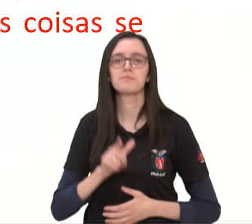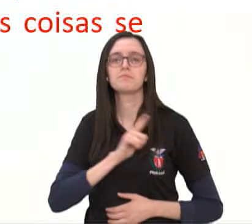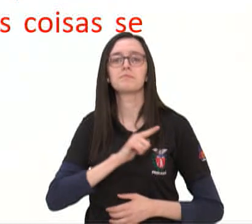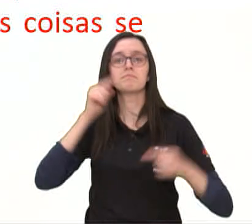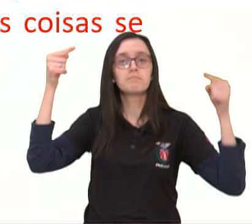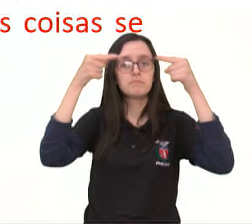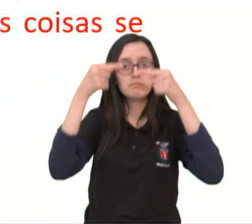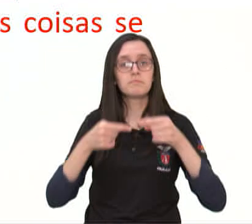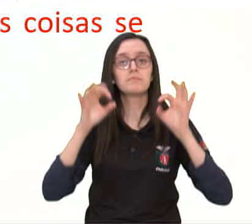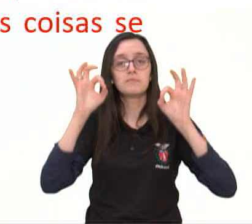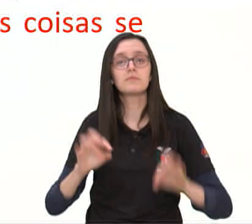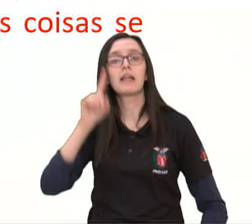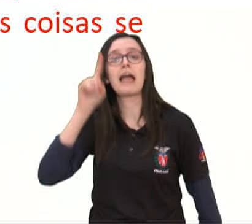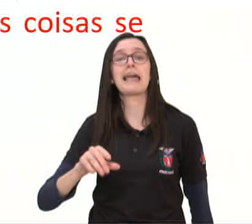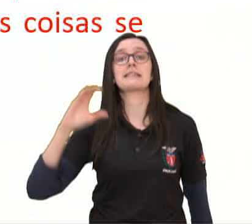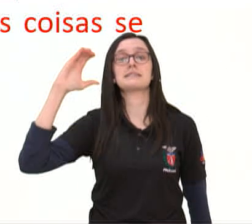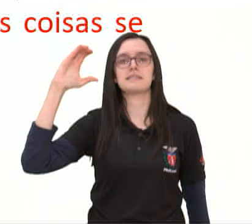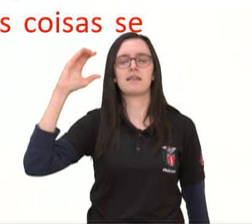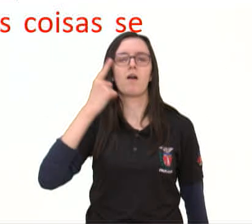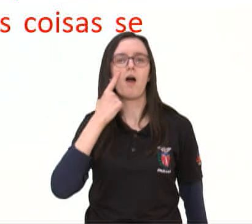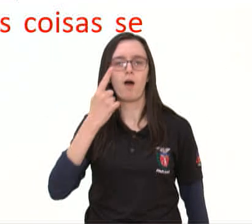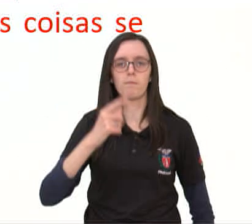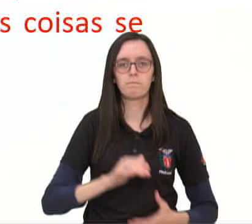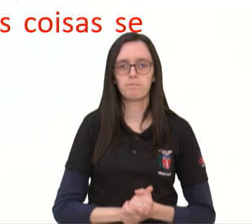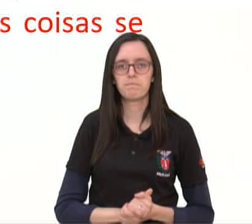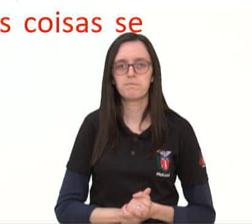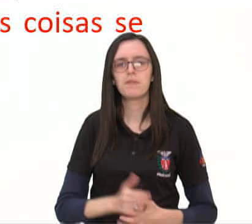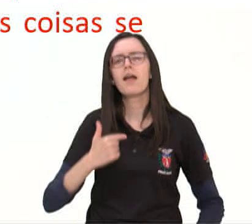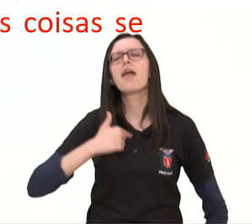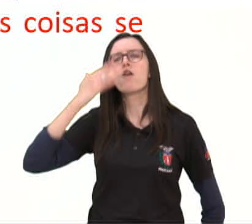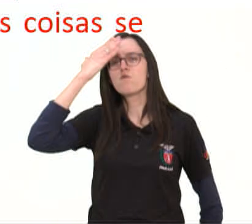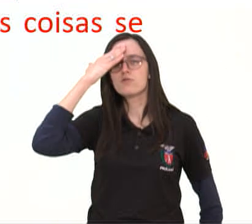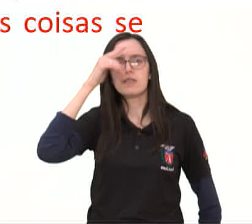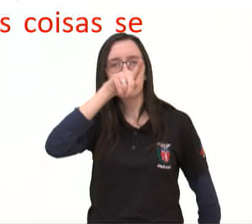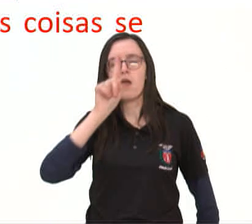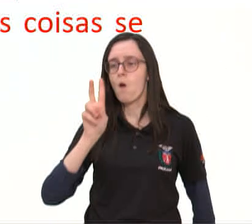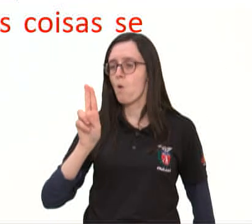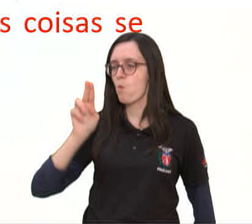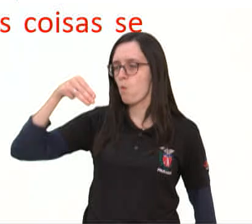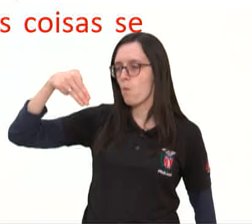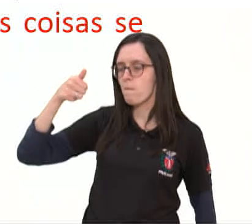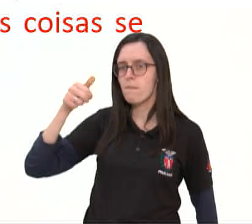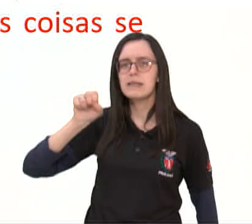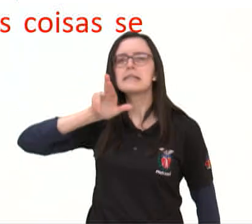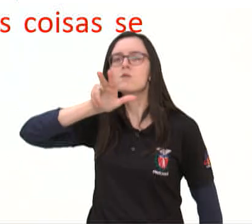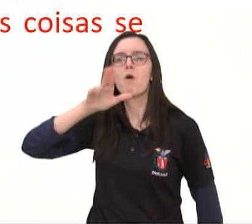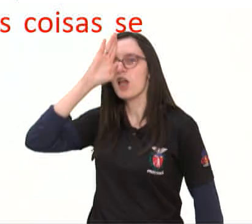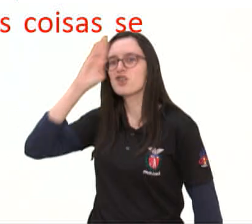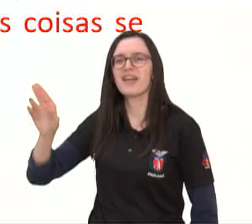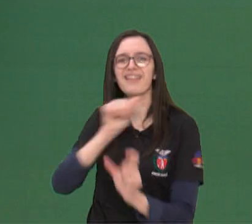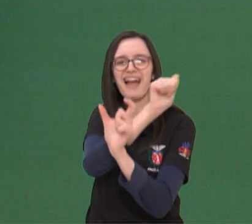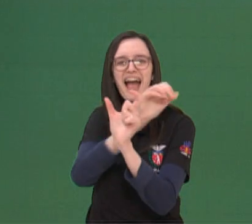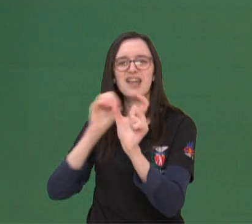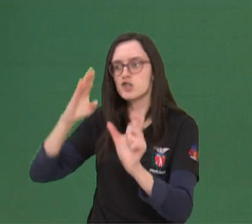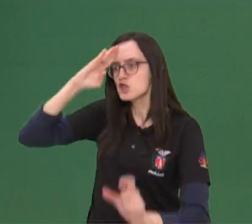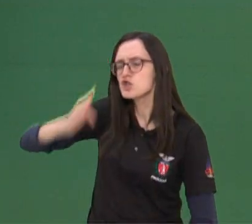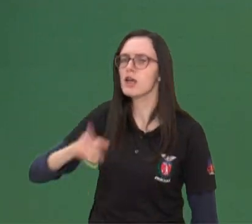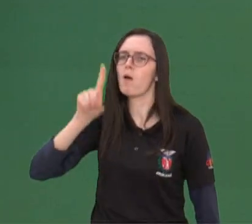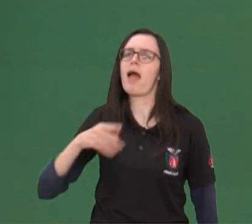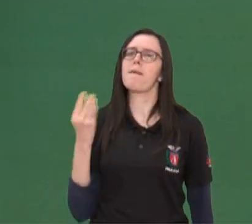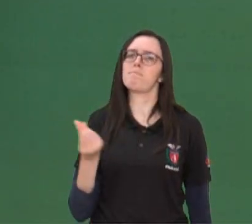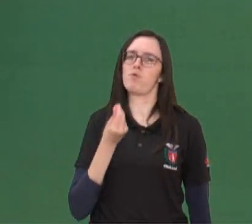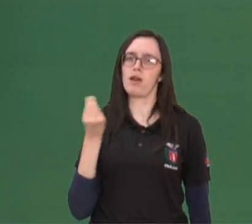é a letra C. Vamos ver, ó. Sei que umas indefinido no plural.